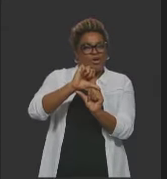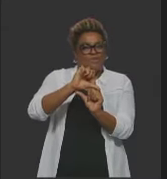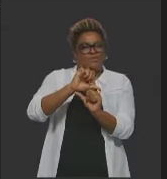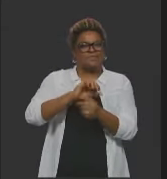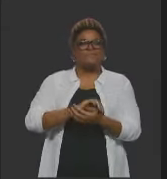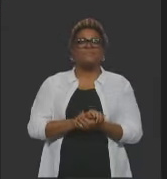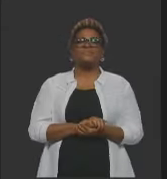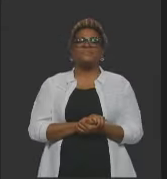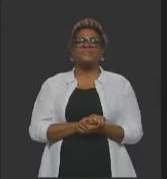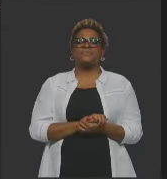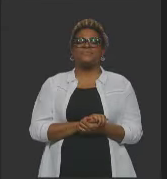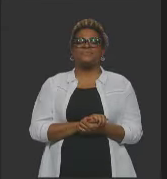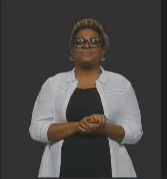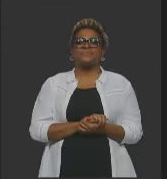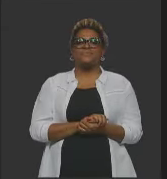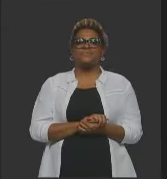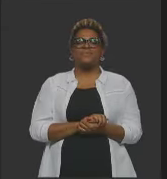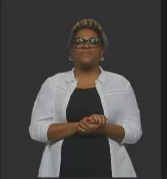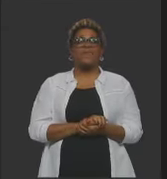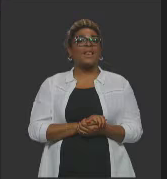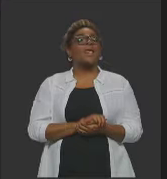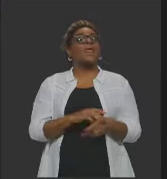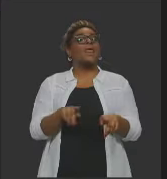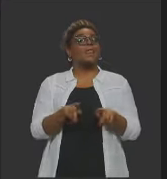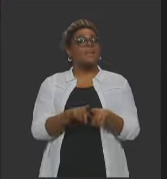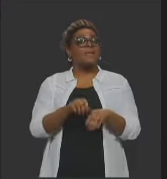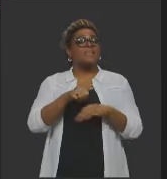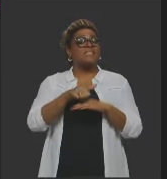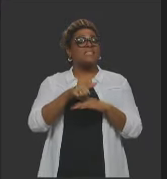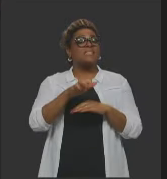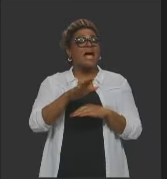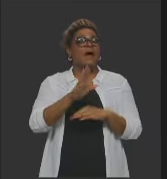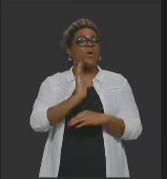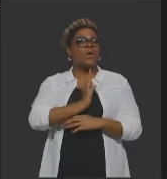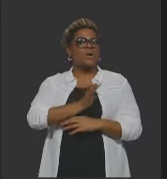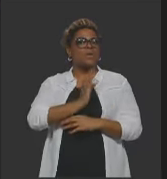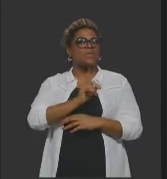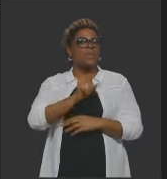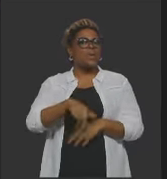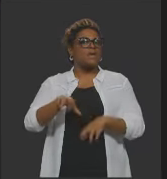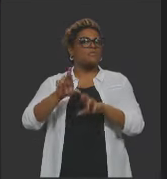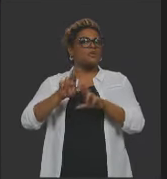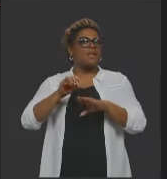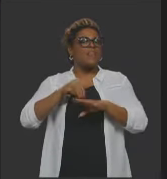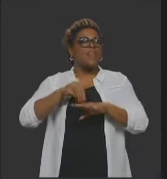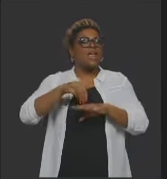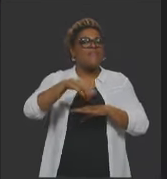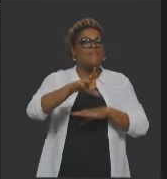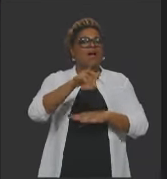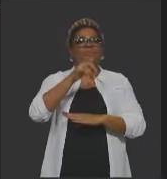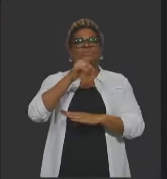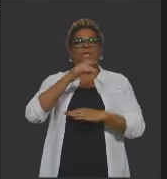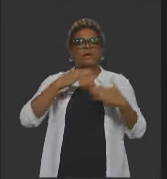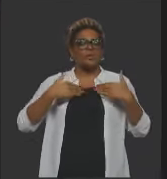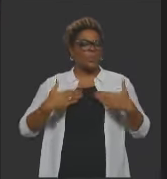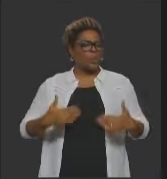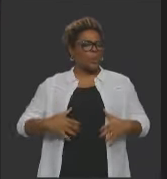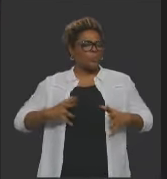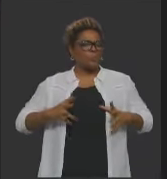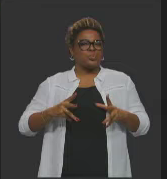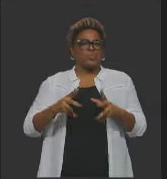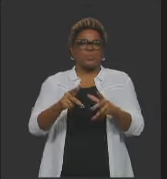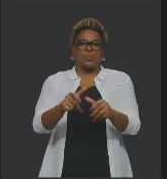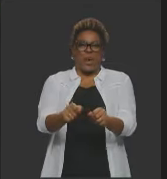sangue. Saem do coração e são responsáveis pelo transportar o sangue para todas as partes do corpo. Falei para